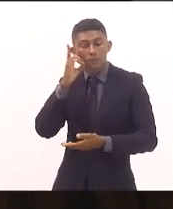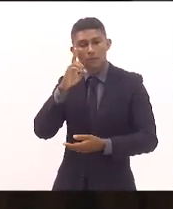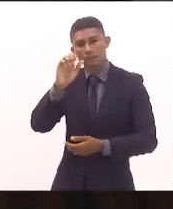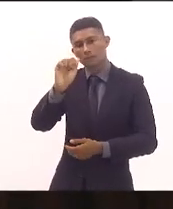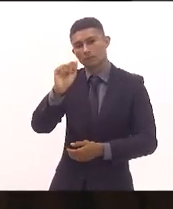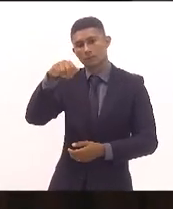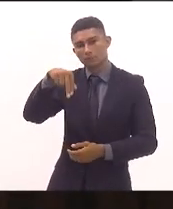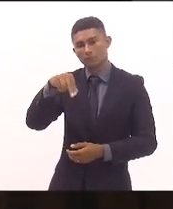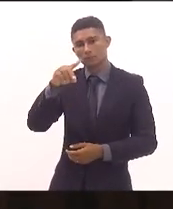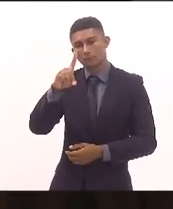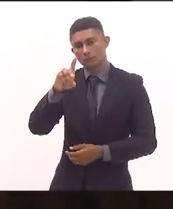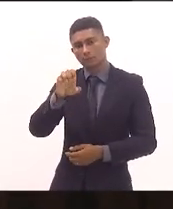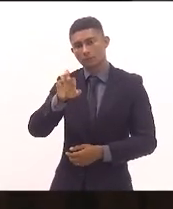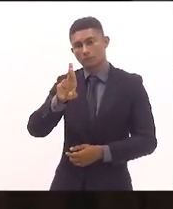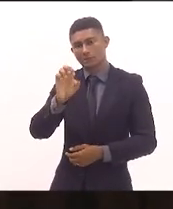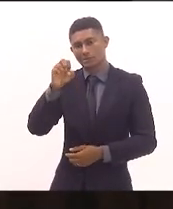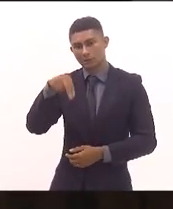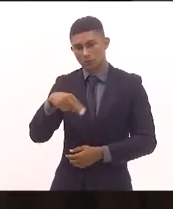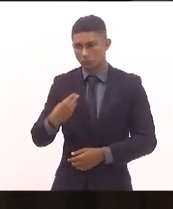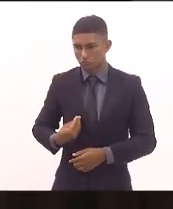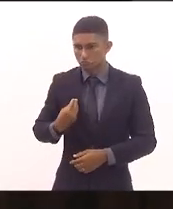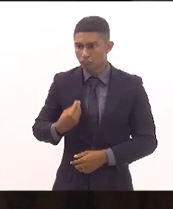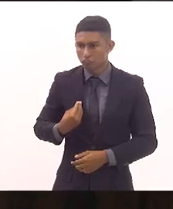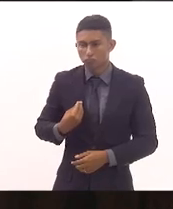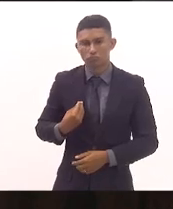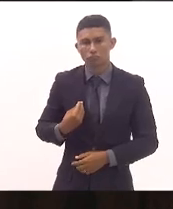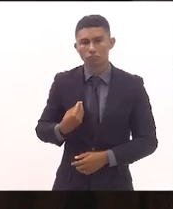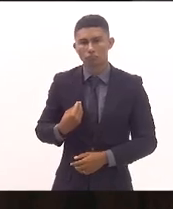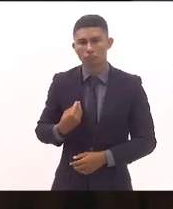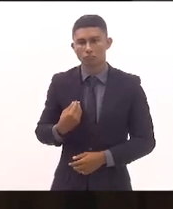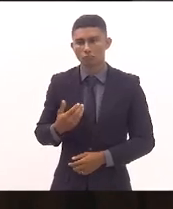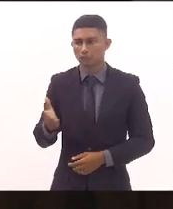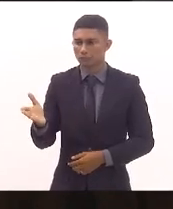Moraes. Deputado Anderson Moraes.